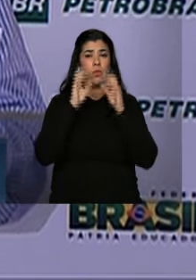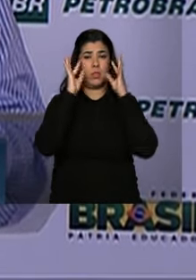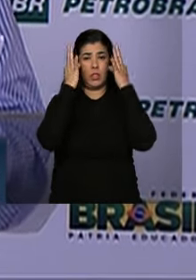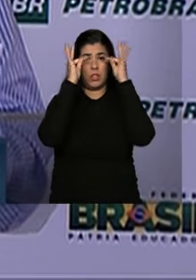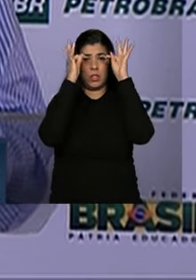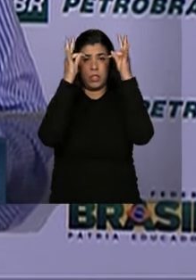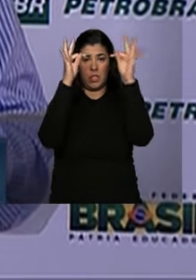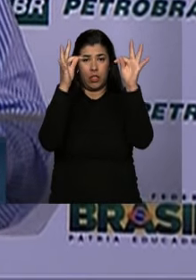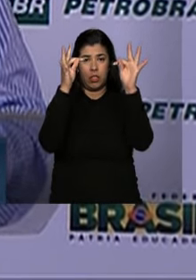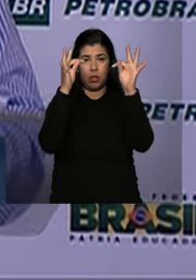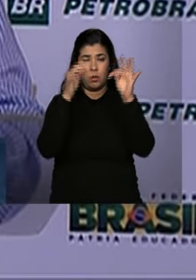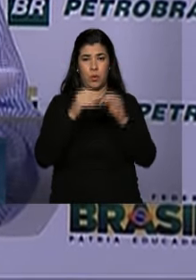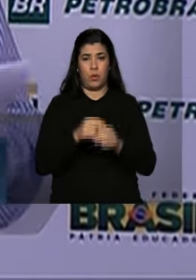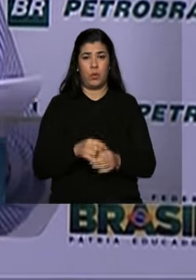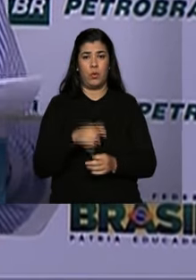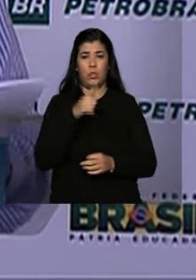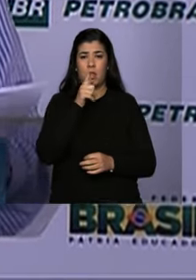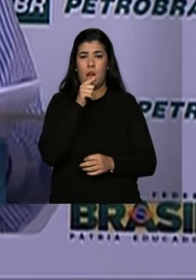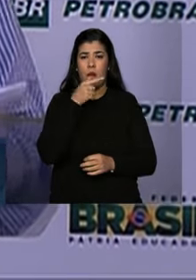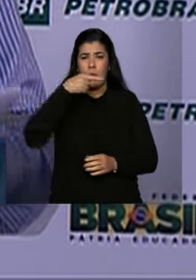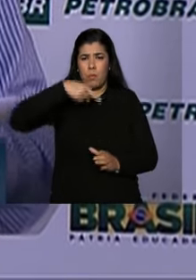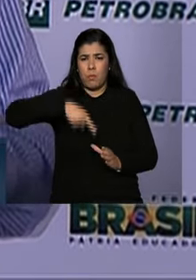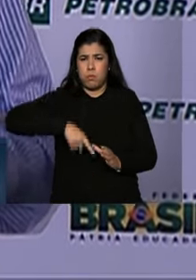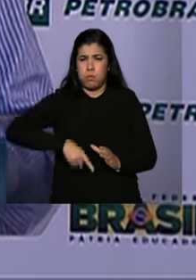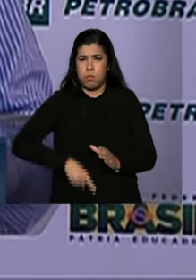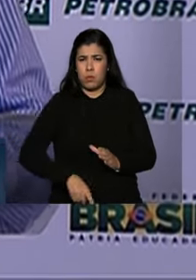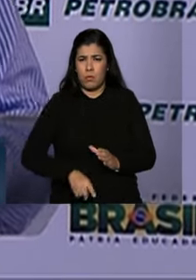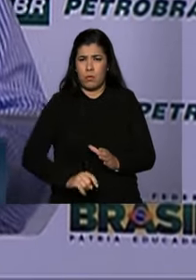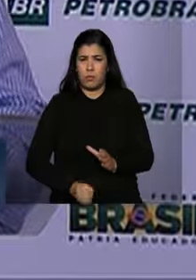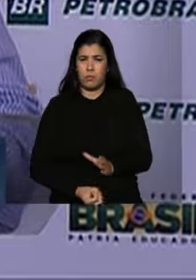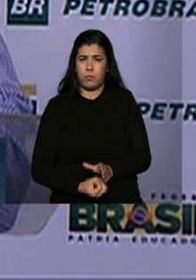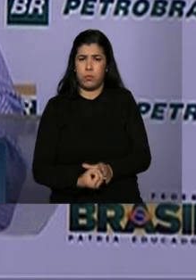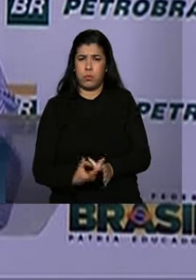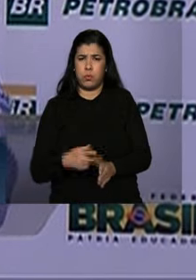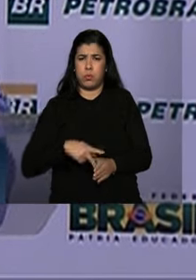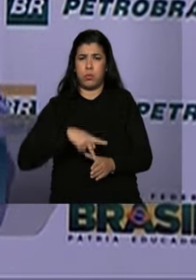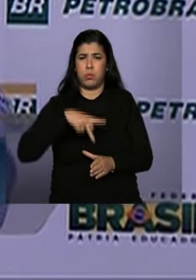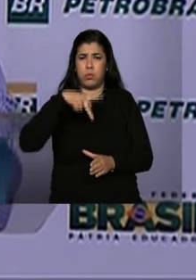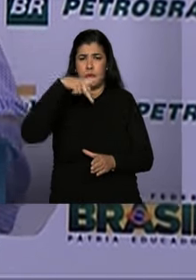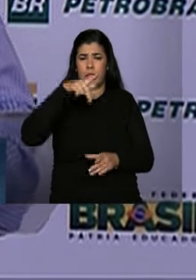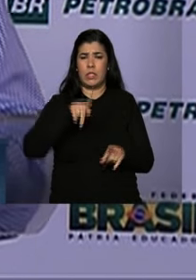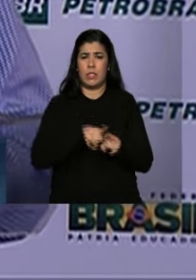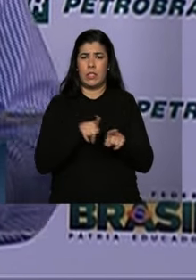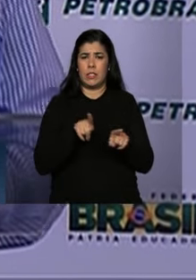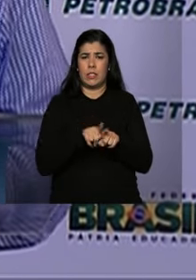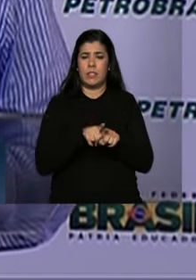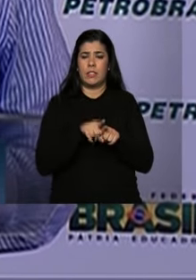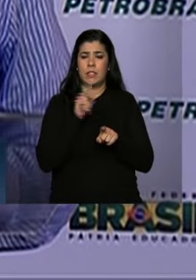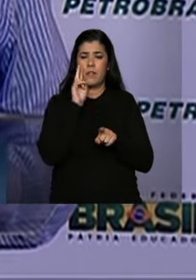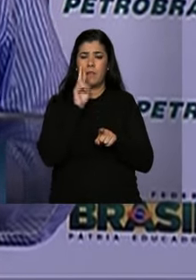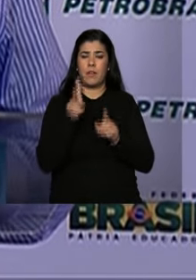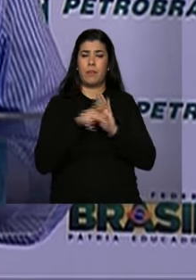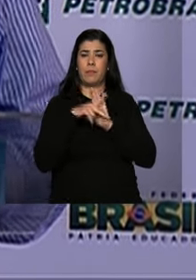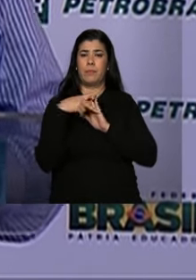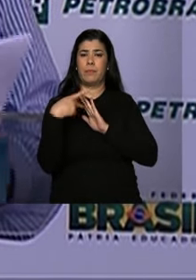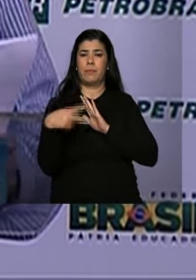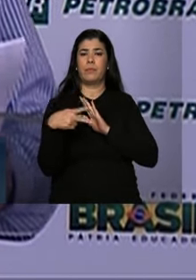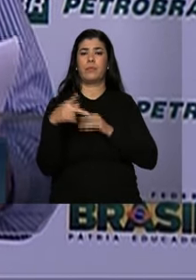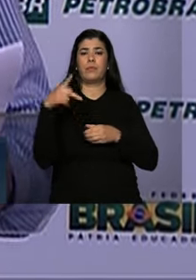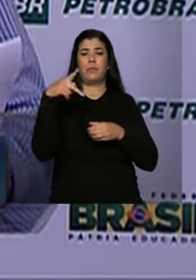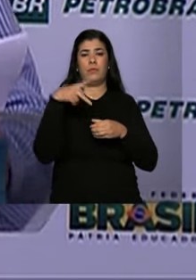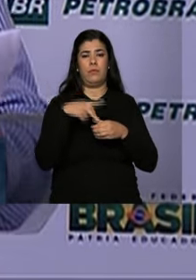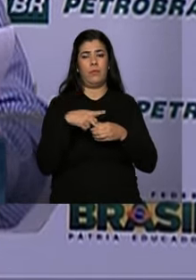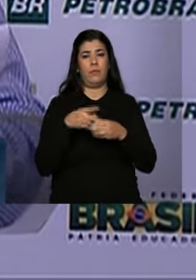de petróleo em águas profundas. Prova disso, o agraciamento que a Petrobras recebeu com